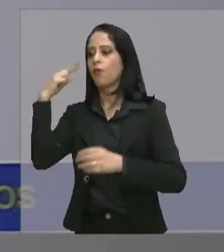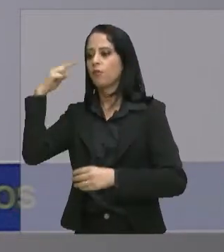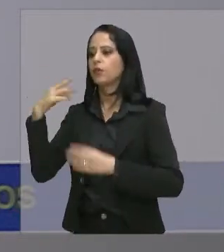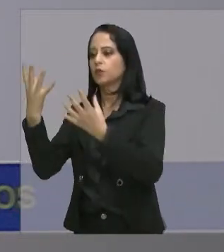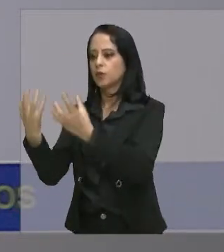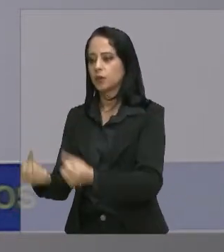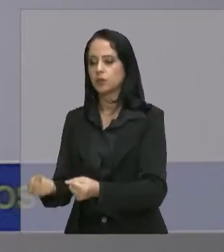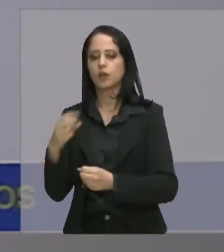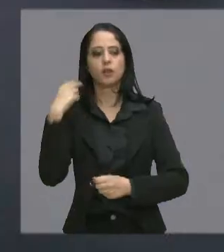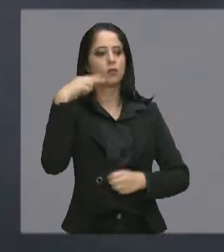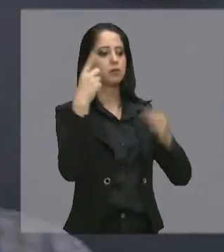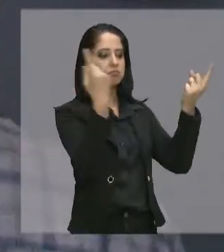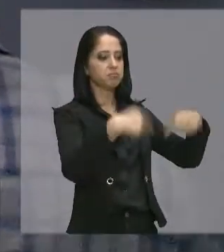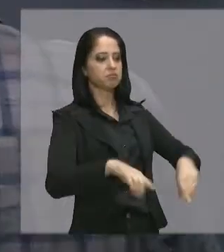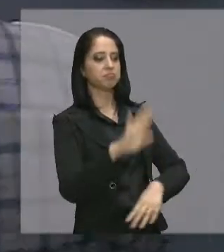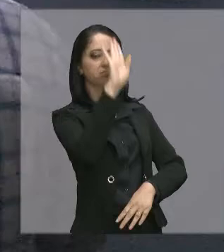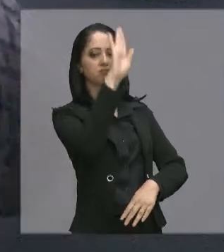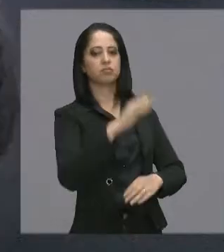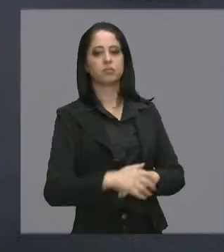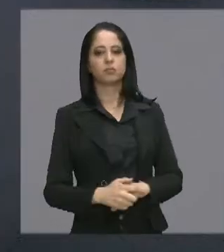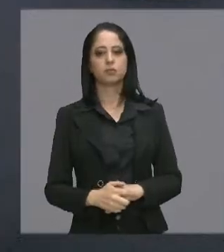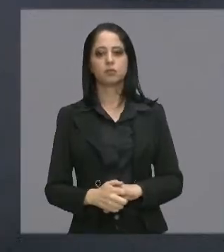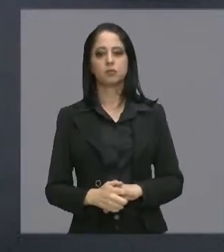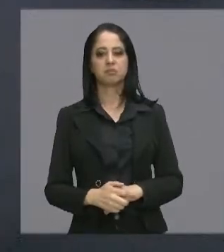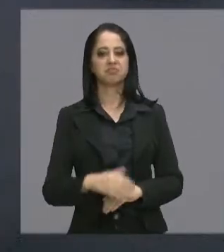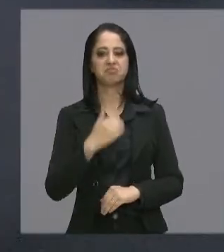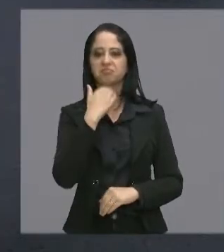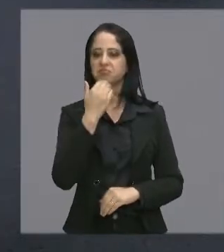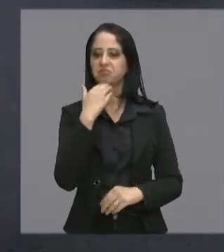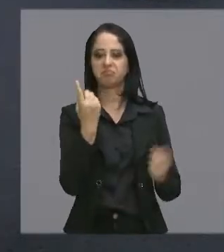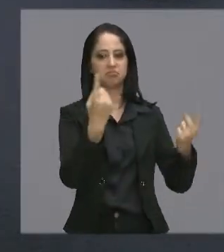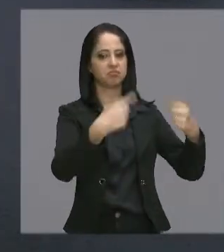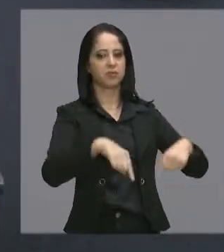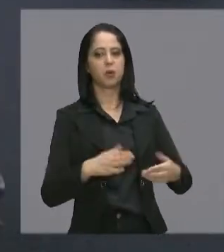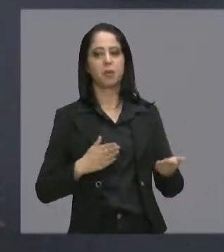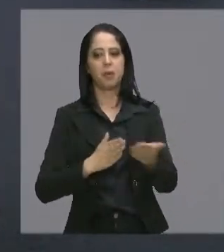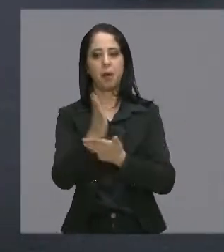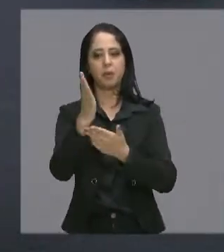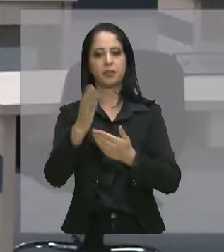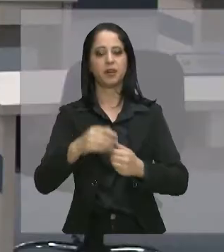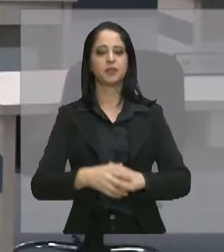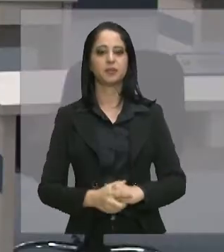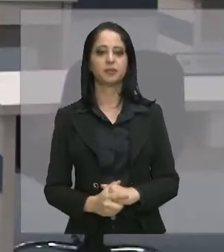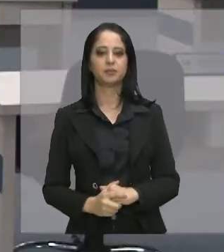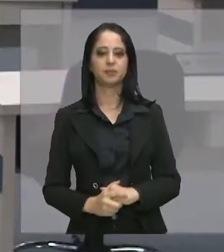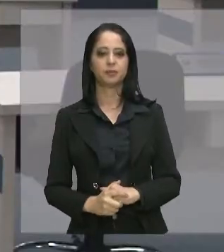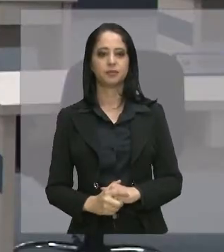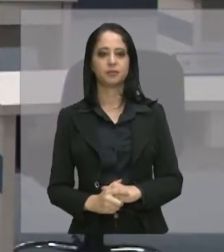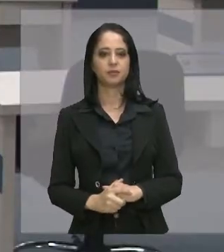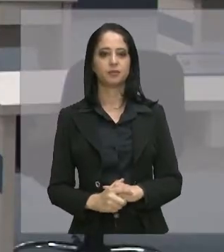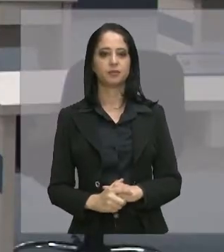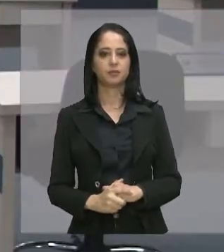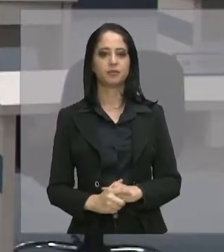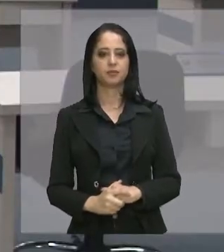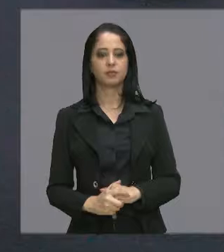como estão, os contrários se manifestem. Nenhuma manifestação contrária. Aprovado por unanimidade.